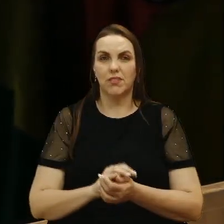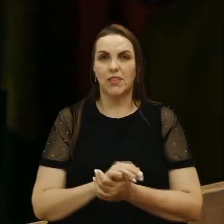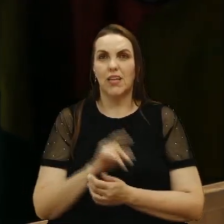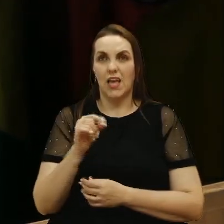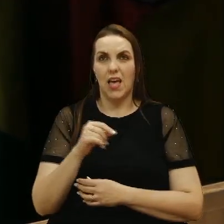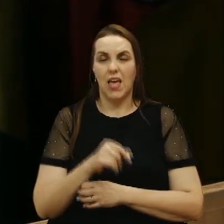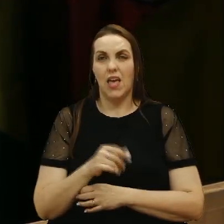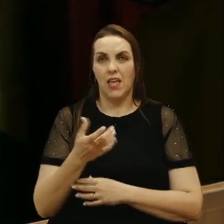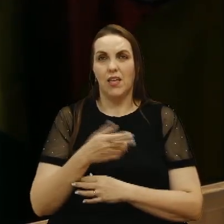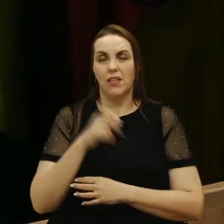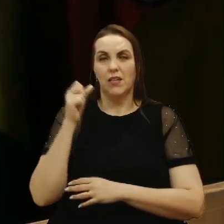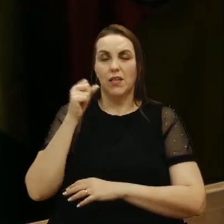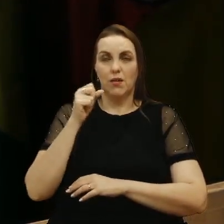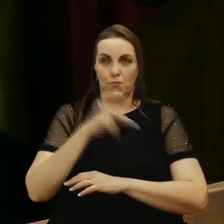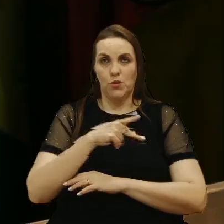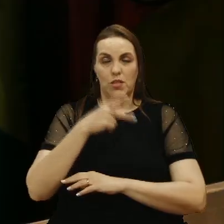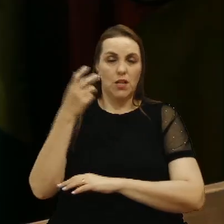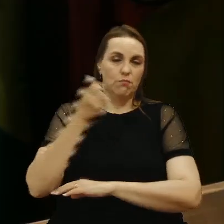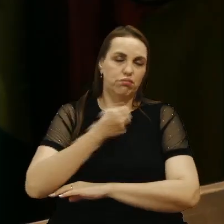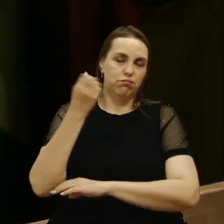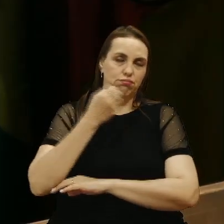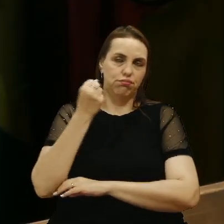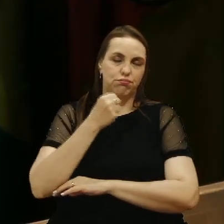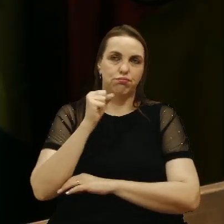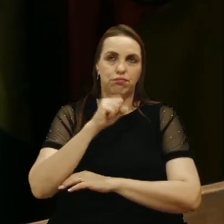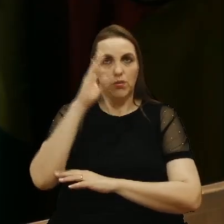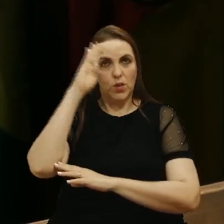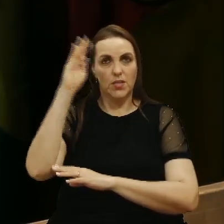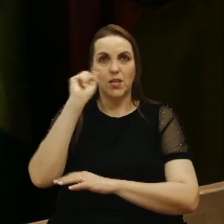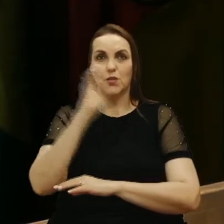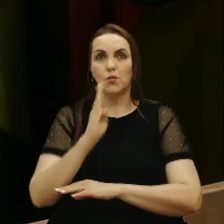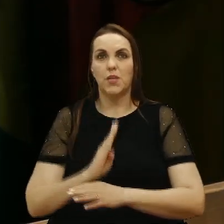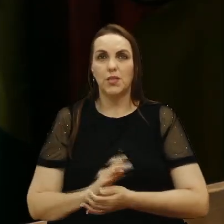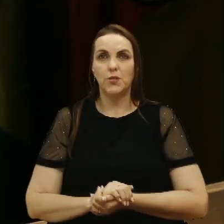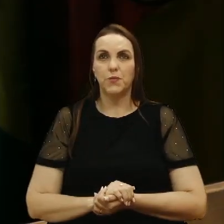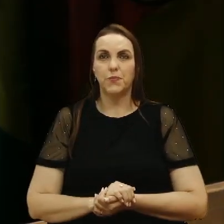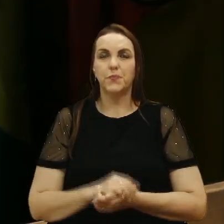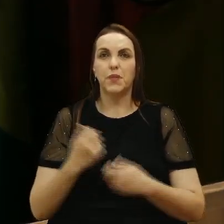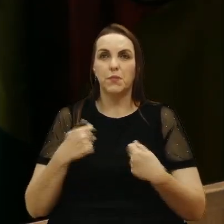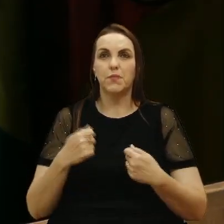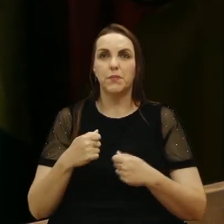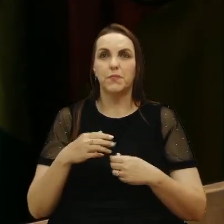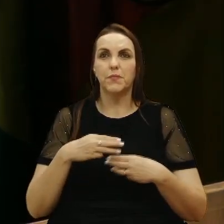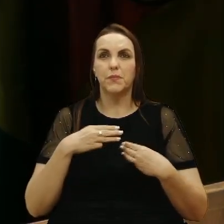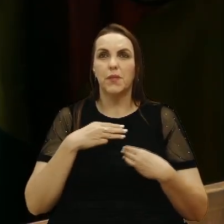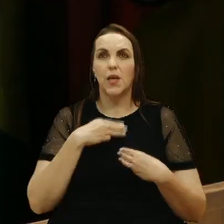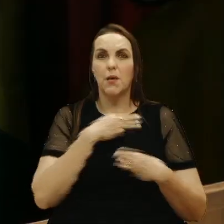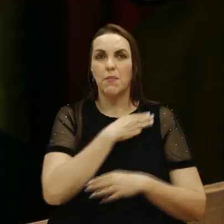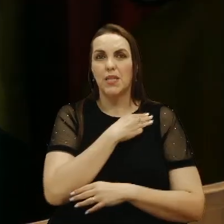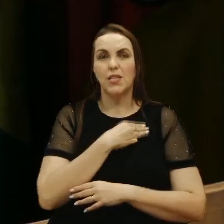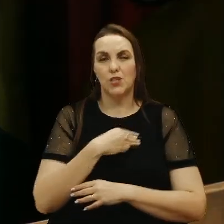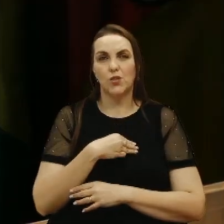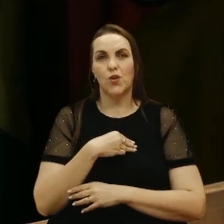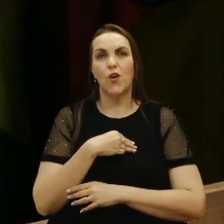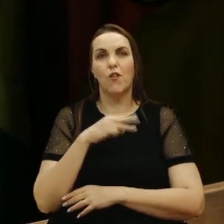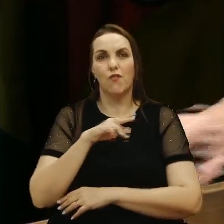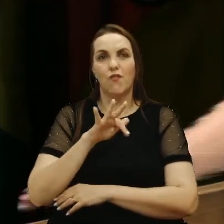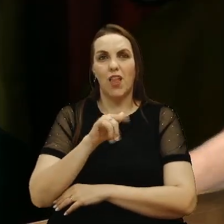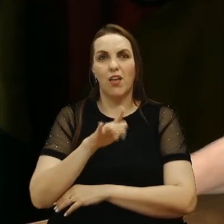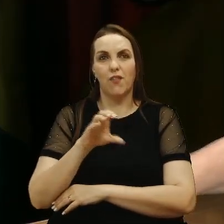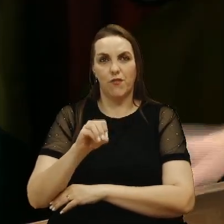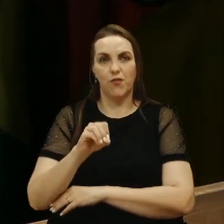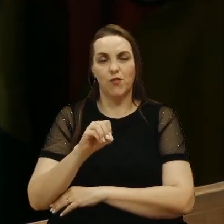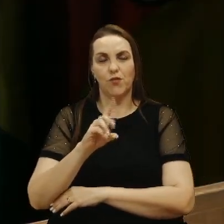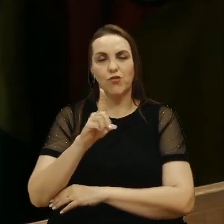pensionistas do Exército Brasileiro. Nós precisamos, a exemplo do ministro Flávio Dino, promover o bom combate contra os